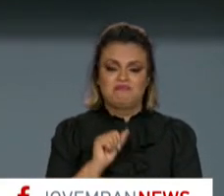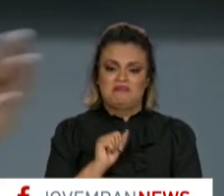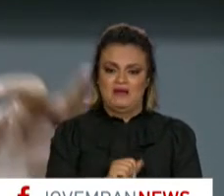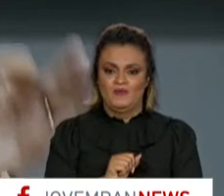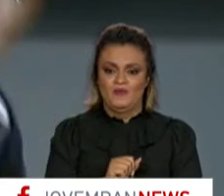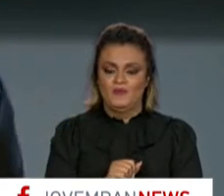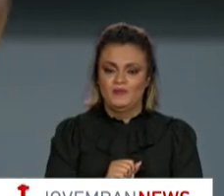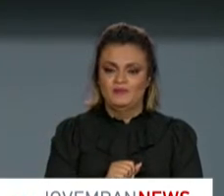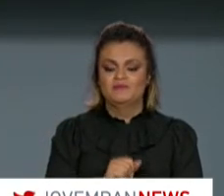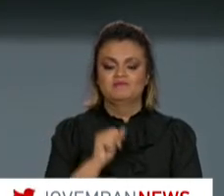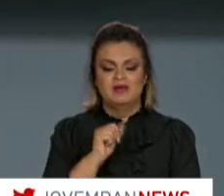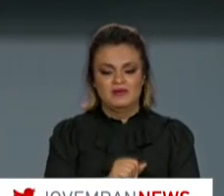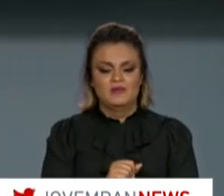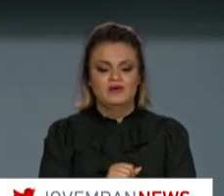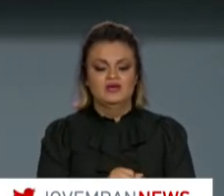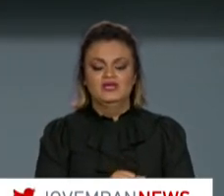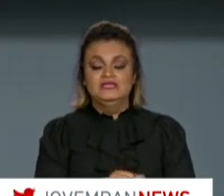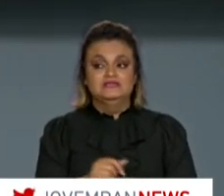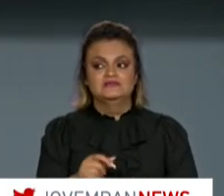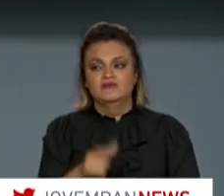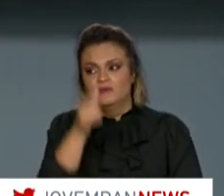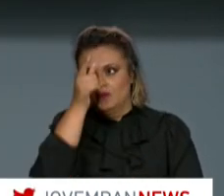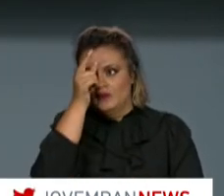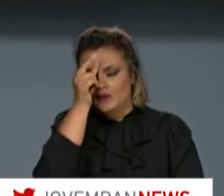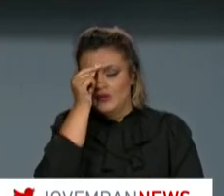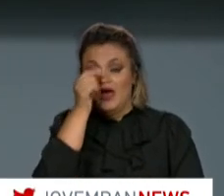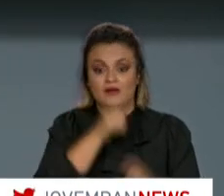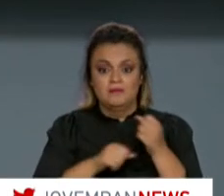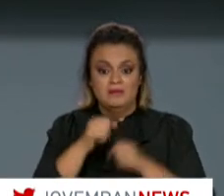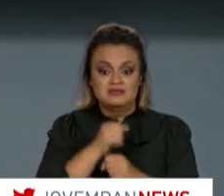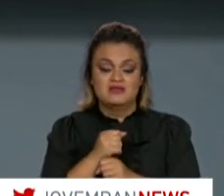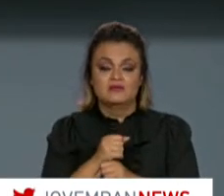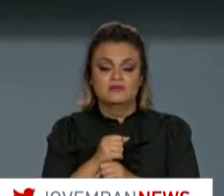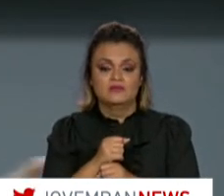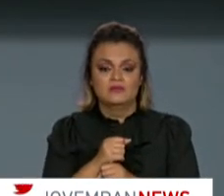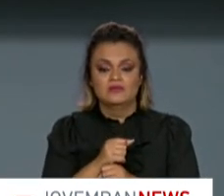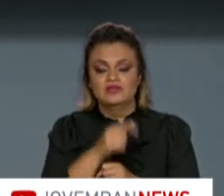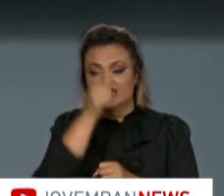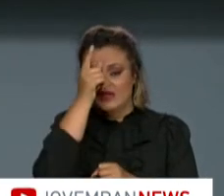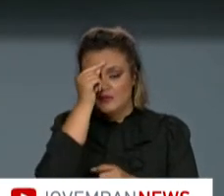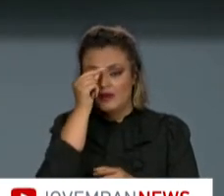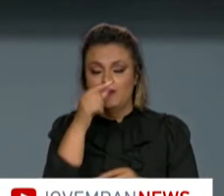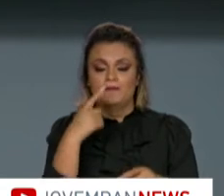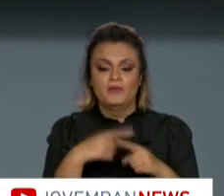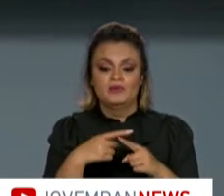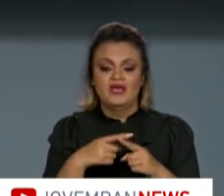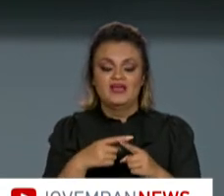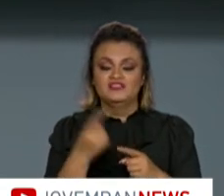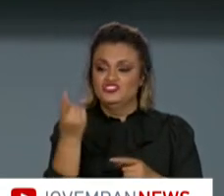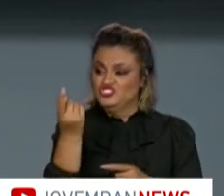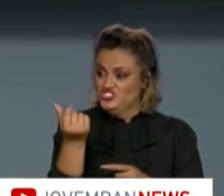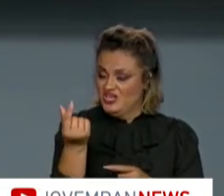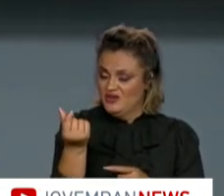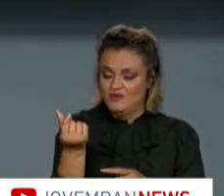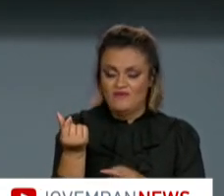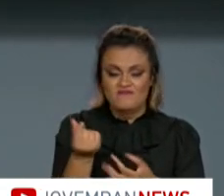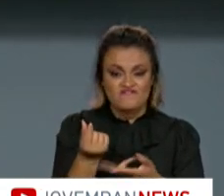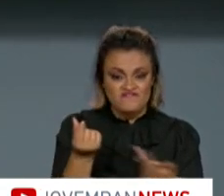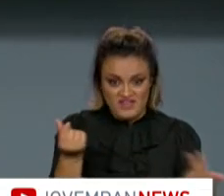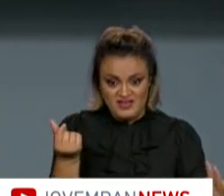E teve um suspiro o ano passado pela quantidade de dinheiro que foi